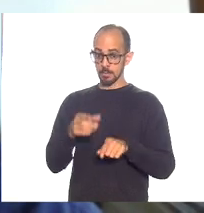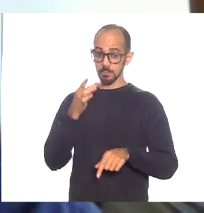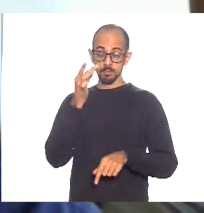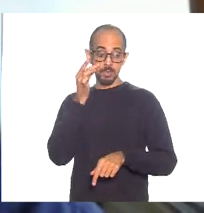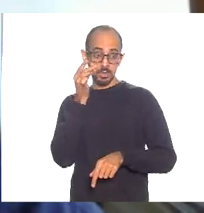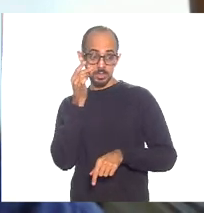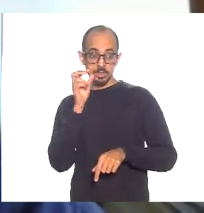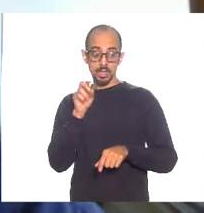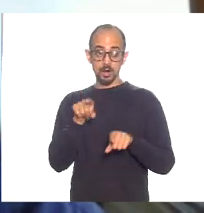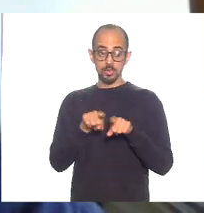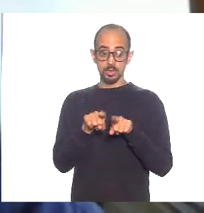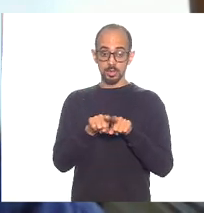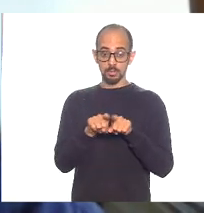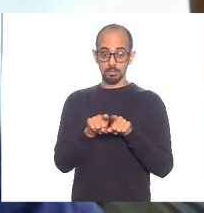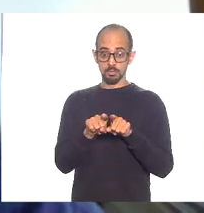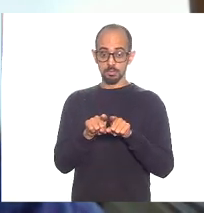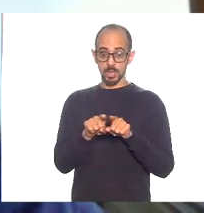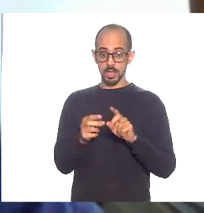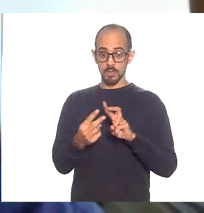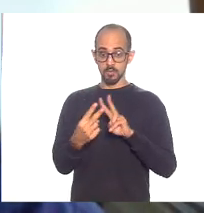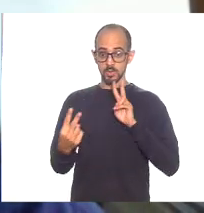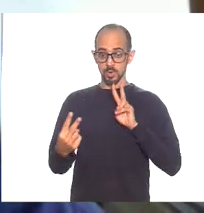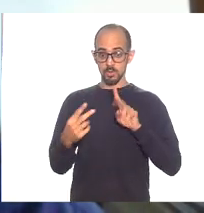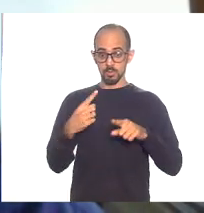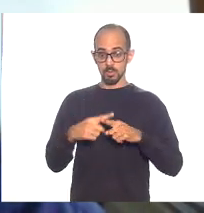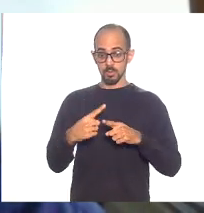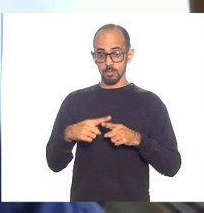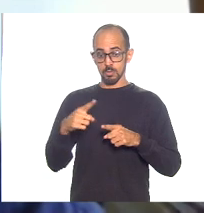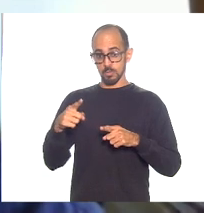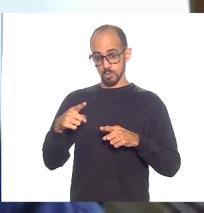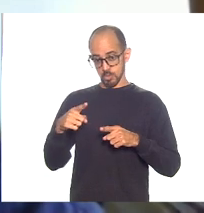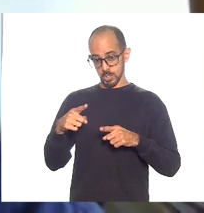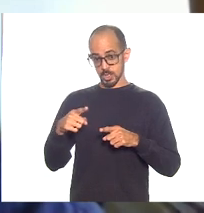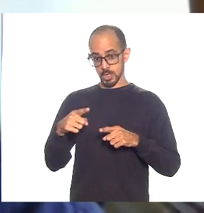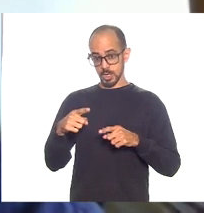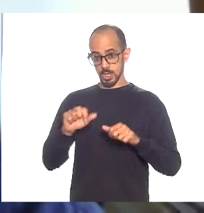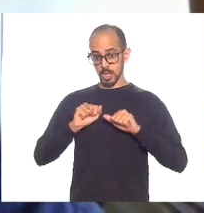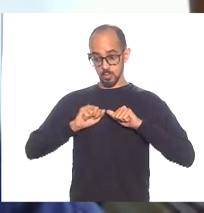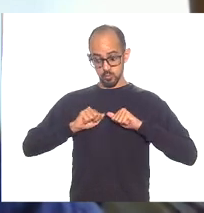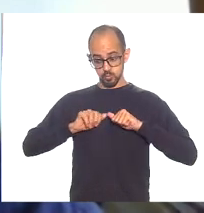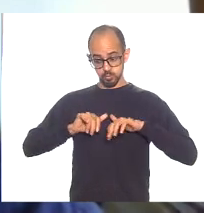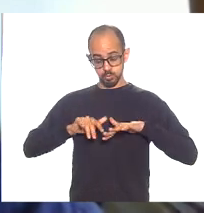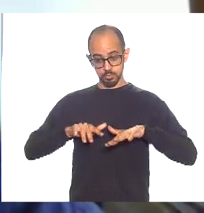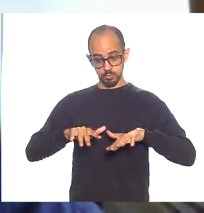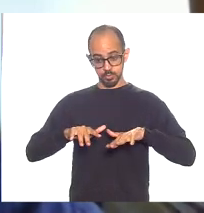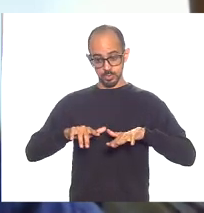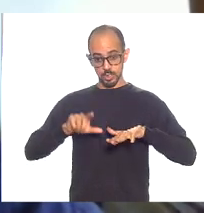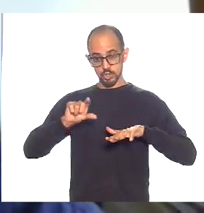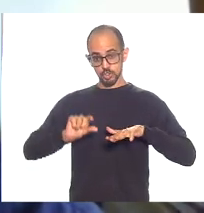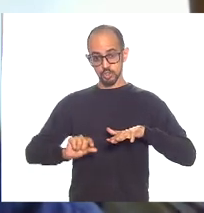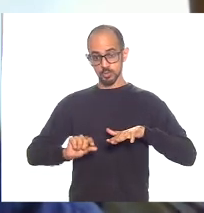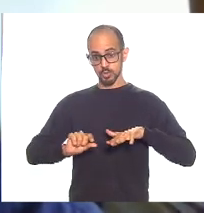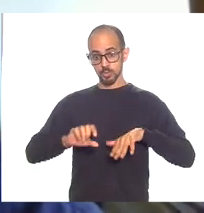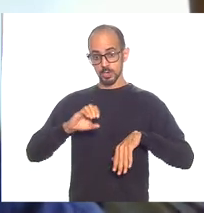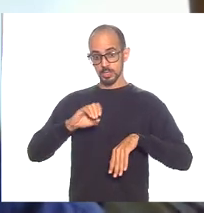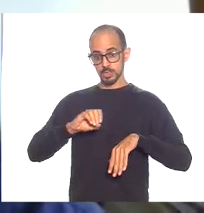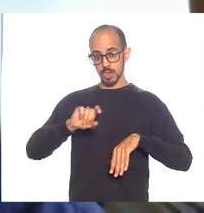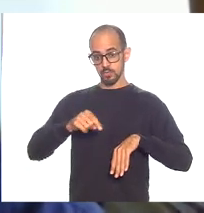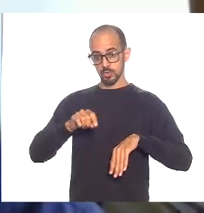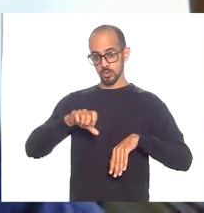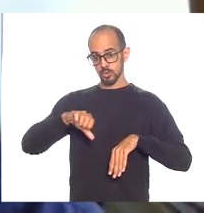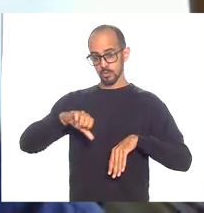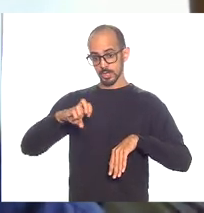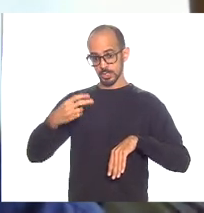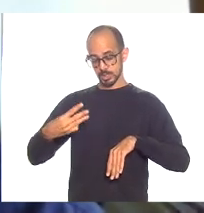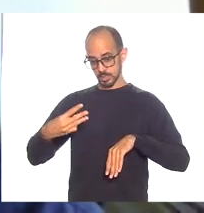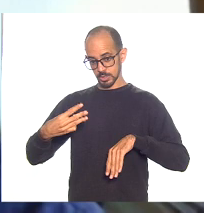semipresencial, porque o índice de contaminação, segundo os jornais de hoje, caiu para 0,93. Então, que o